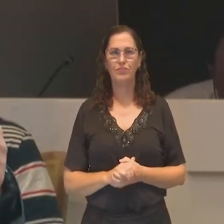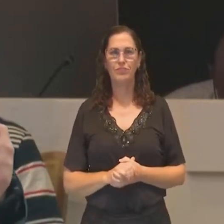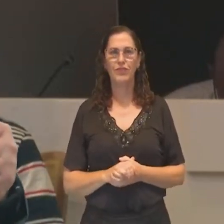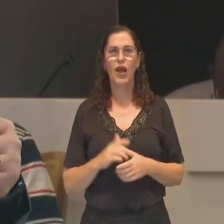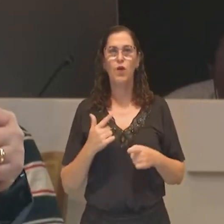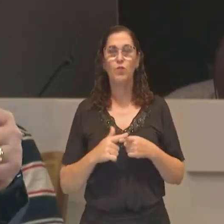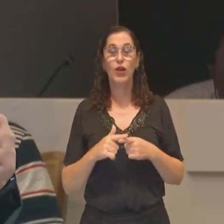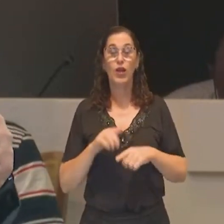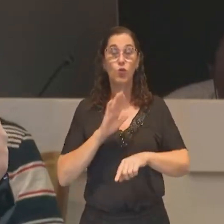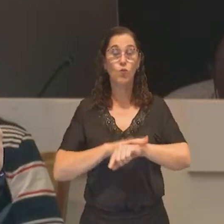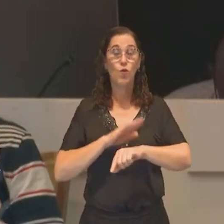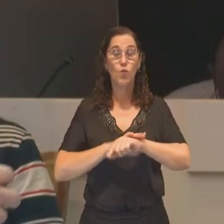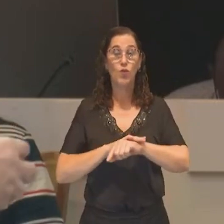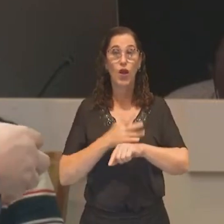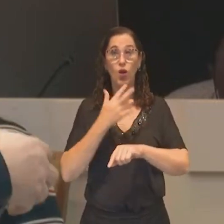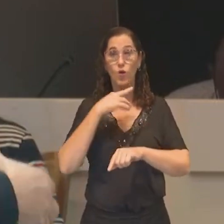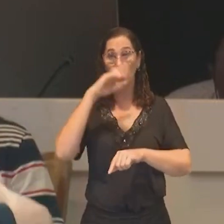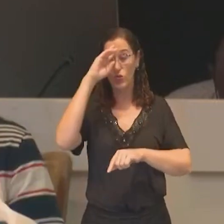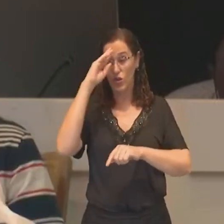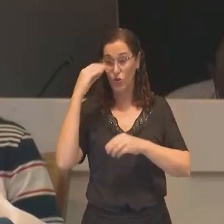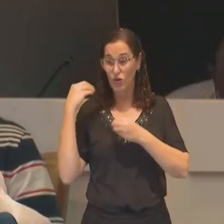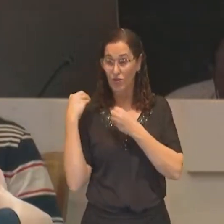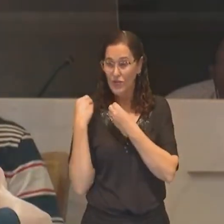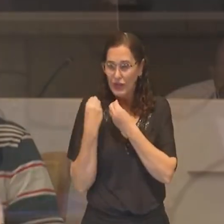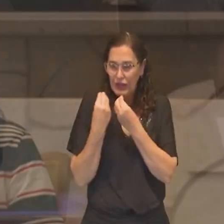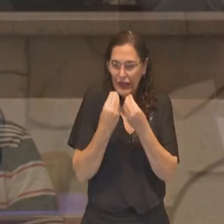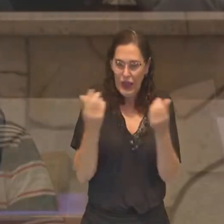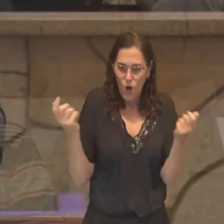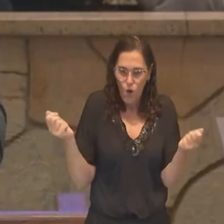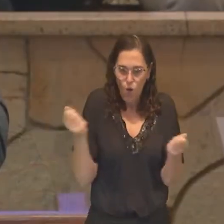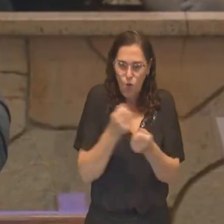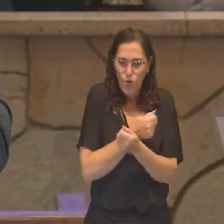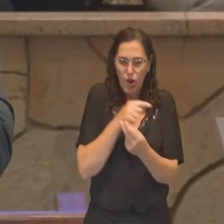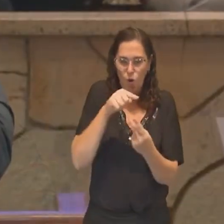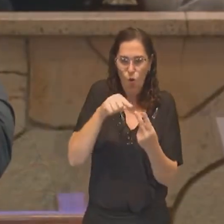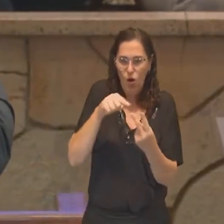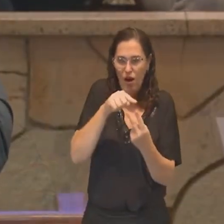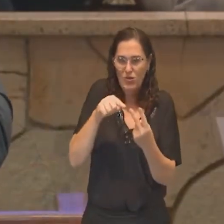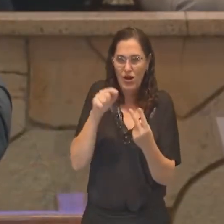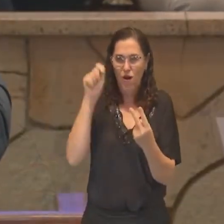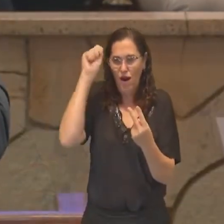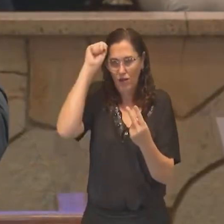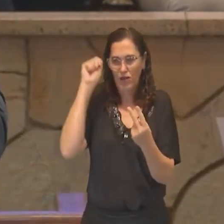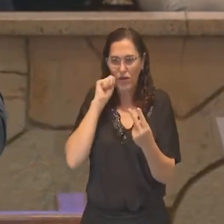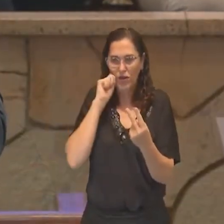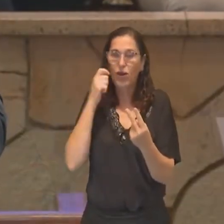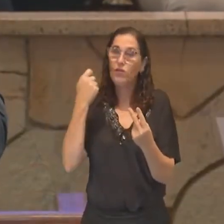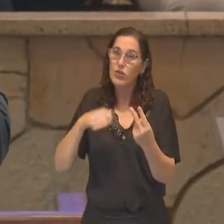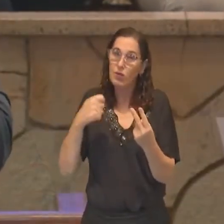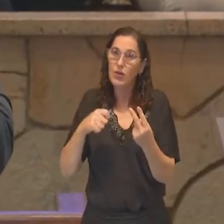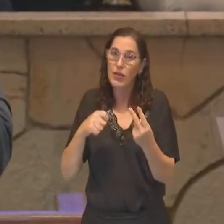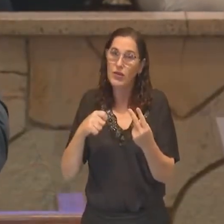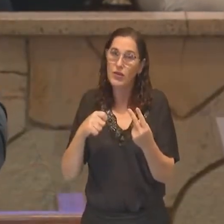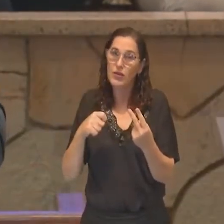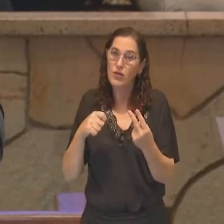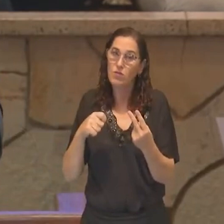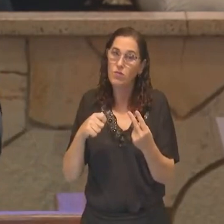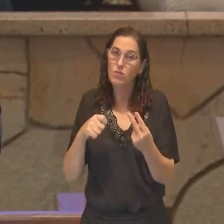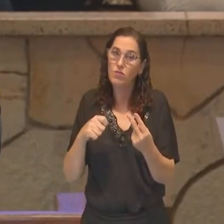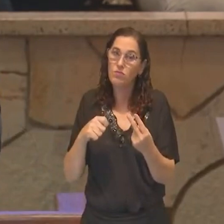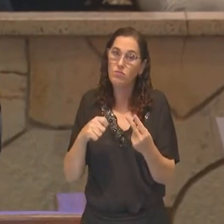Porque naquele momento o Senhor estava cobrindo aquele casal, representando, olha, vocês mereciam a morte,